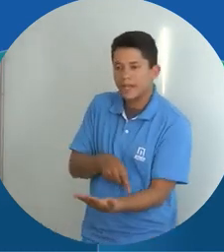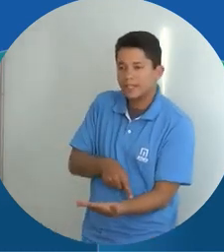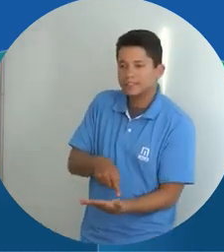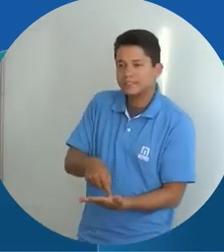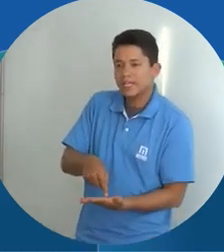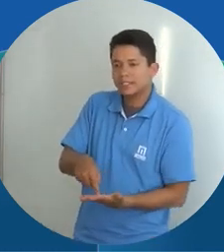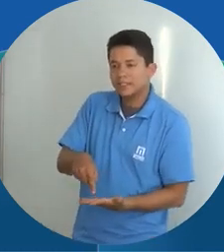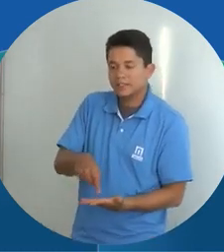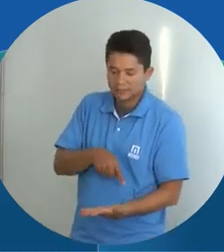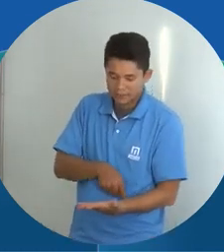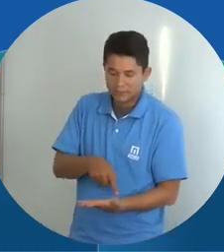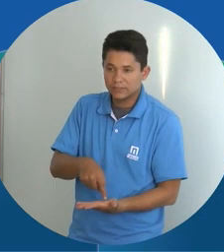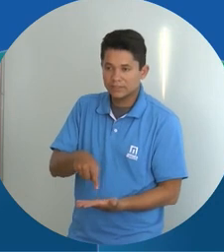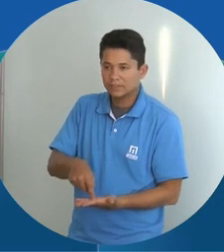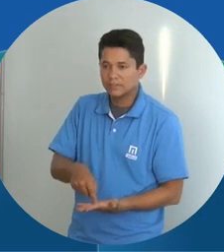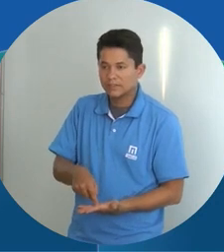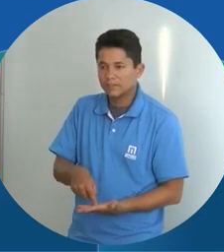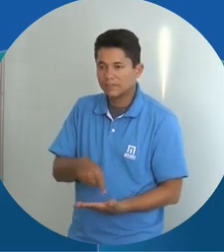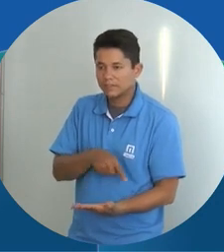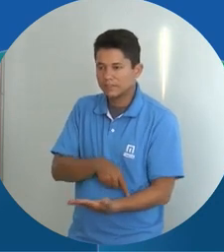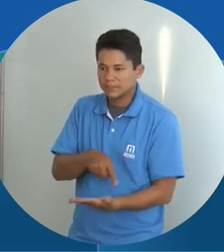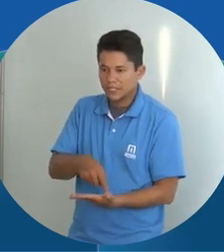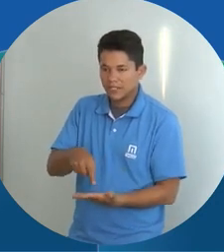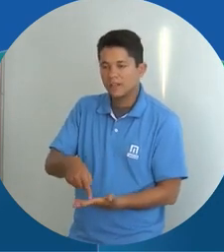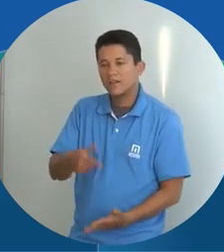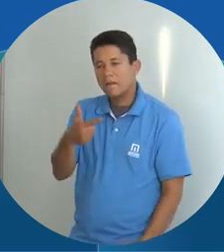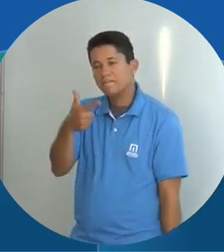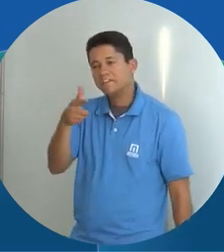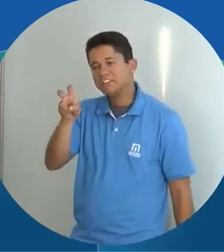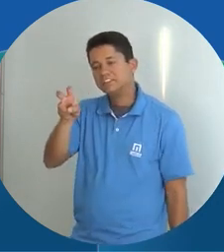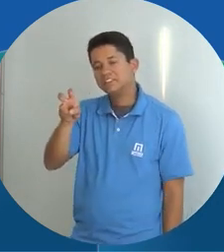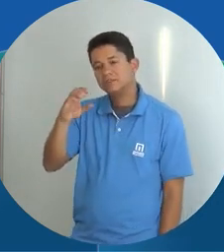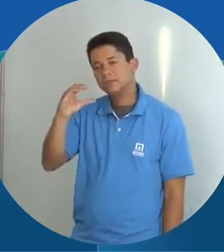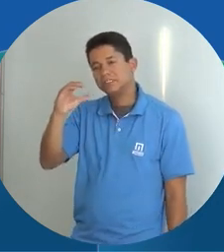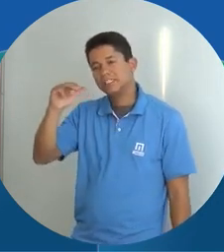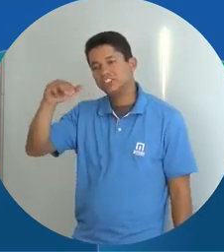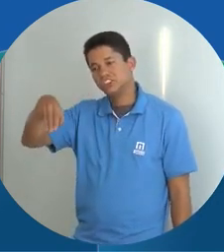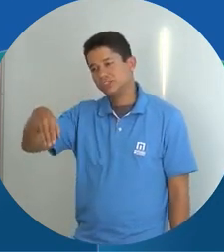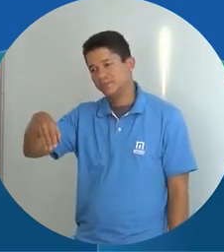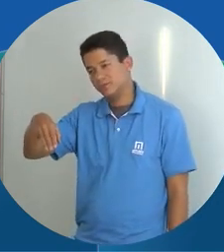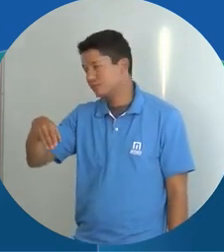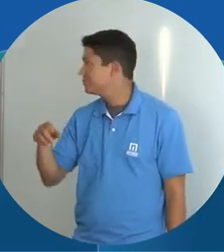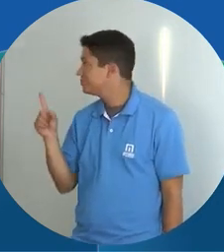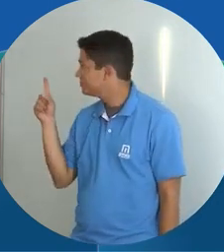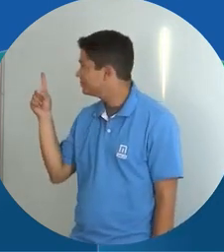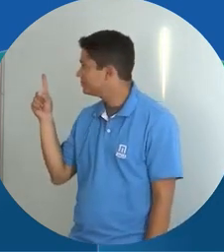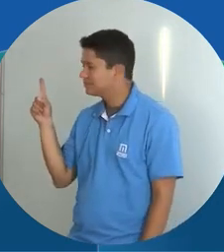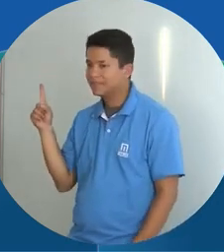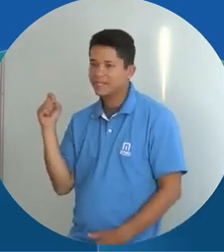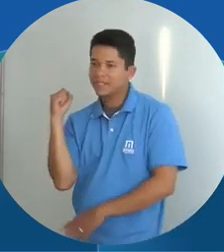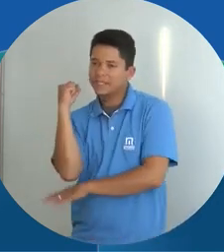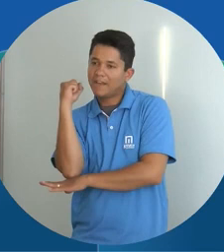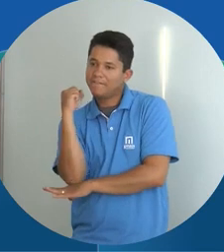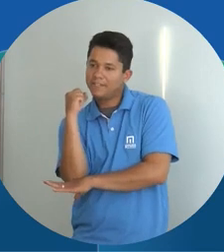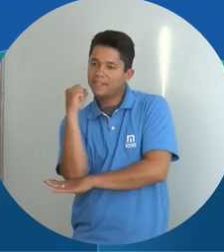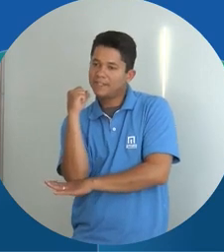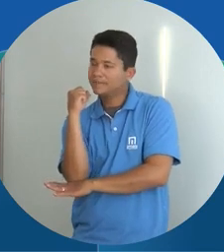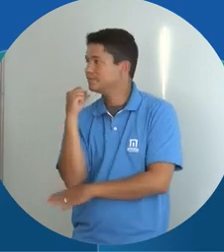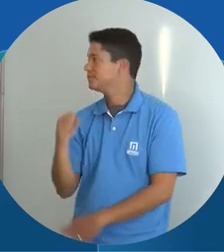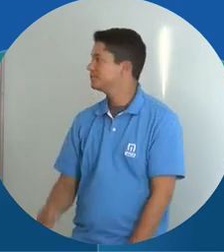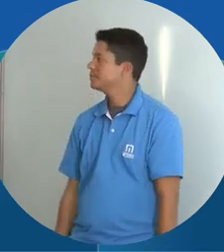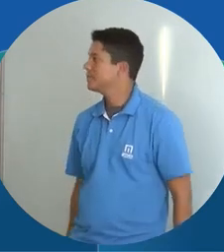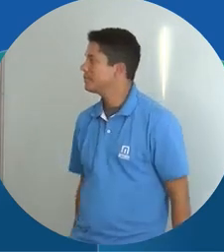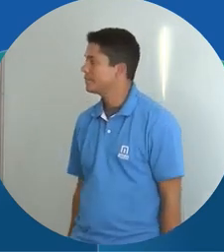25 centímetros da viga de rolamento original. Então, a proximidade que a gente consegue, acho que até mais, né,